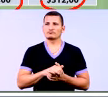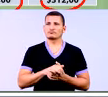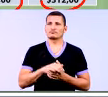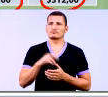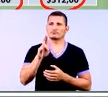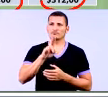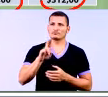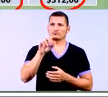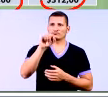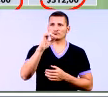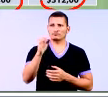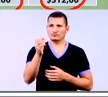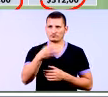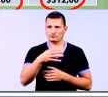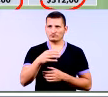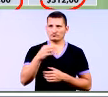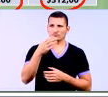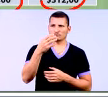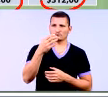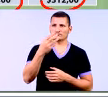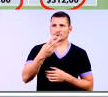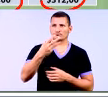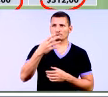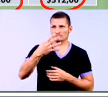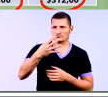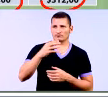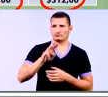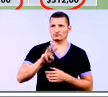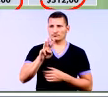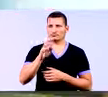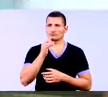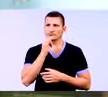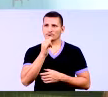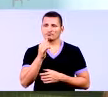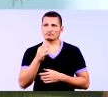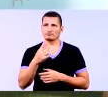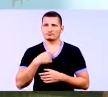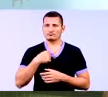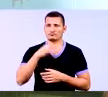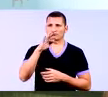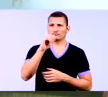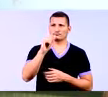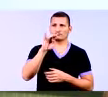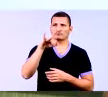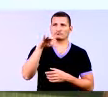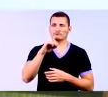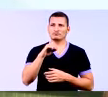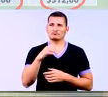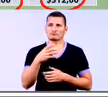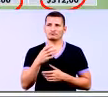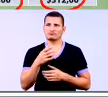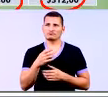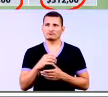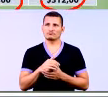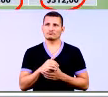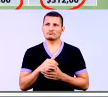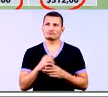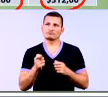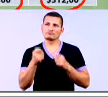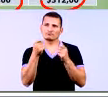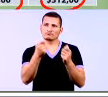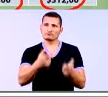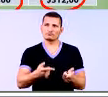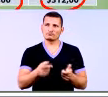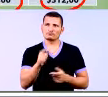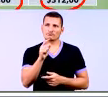com o menor preço possível. Então, eu, Fábio, se tivesse que comprar um desktop para botar, eu investiria nesse cara